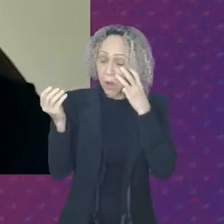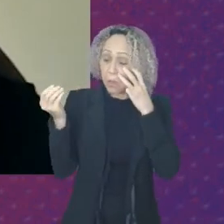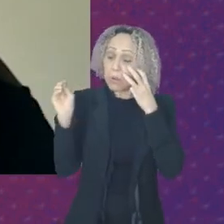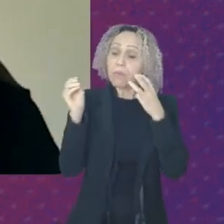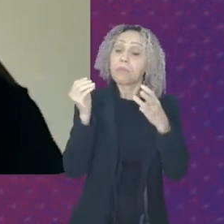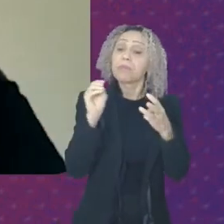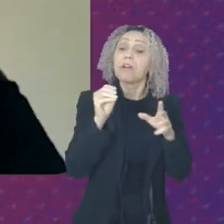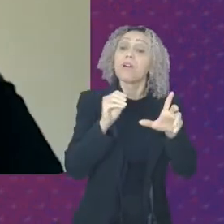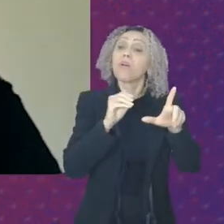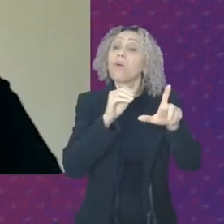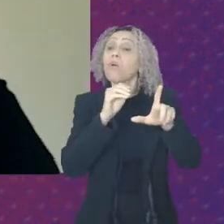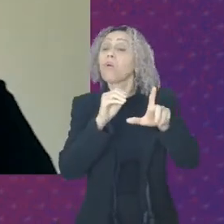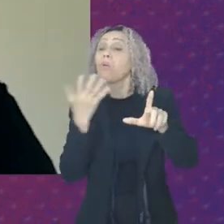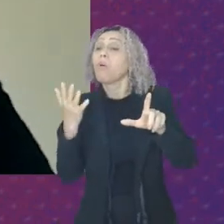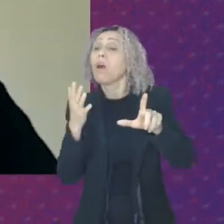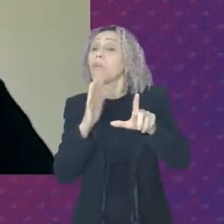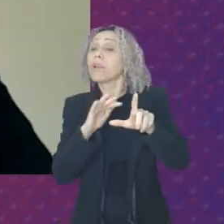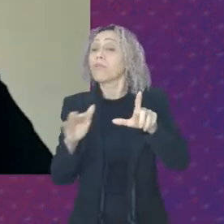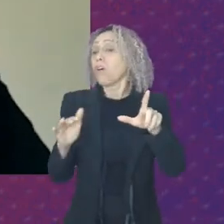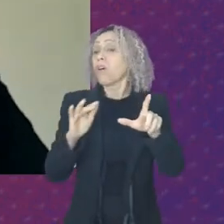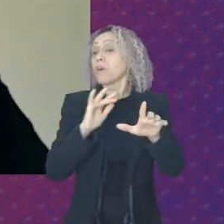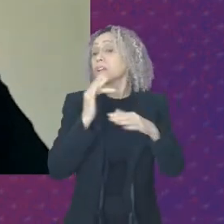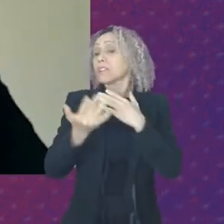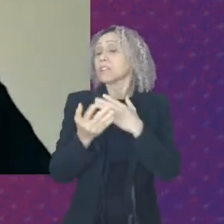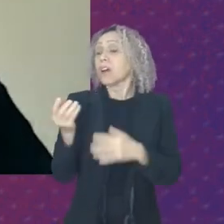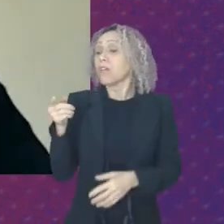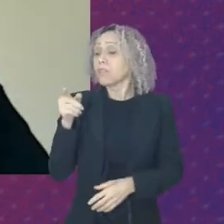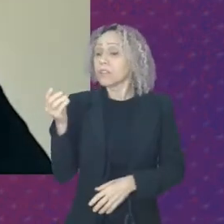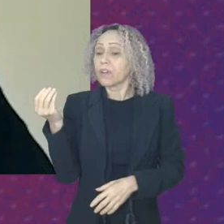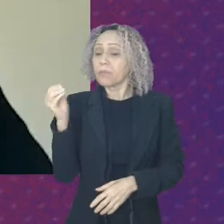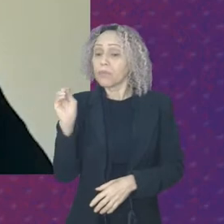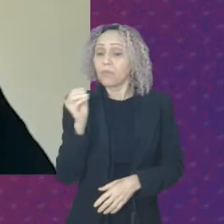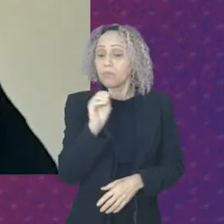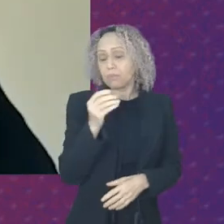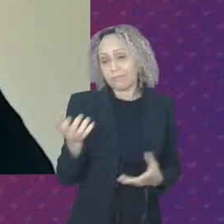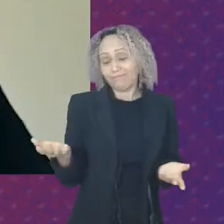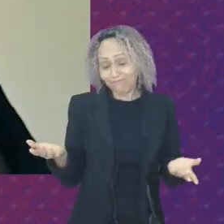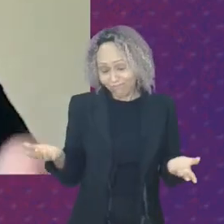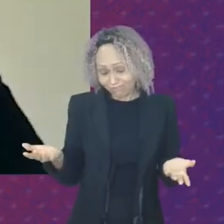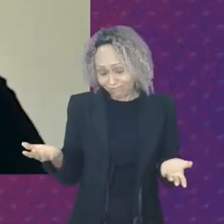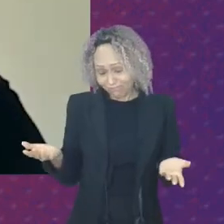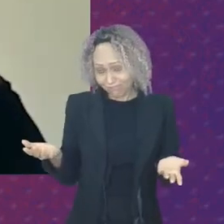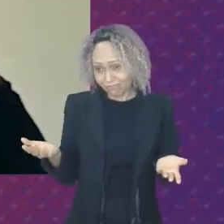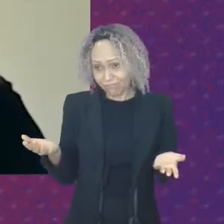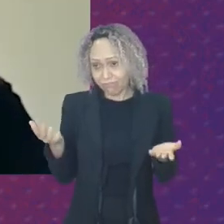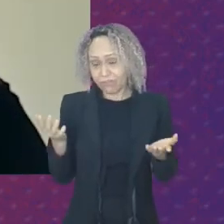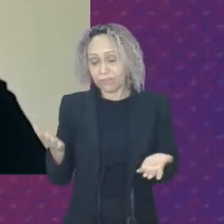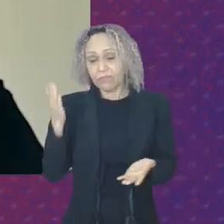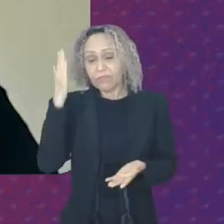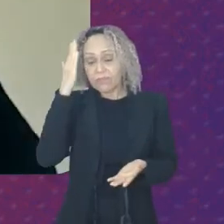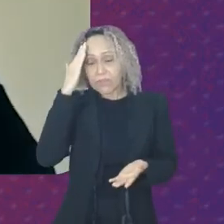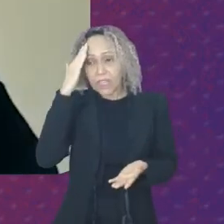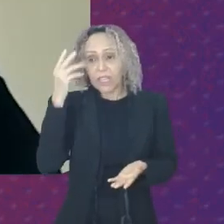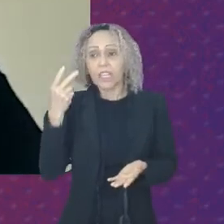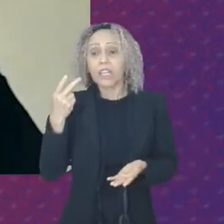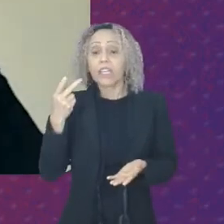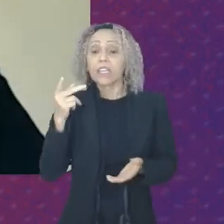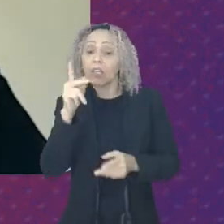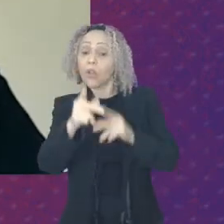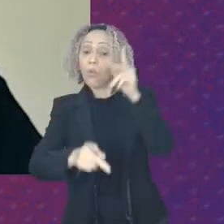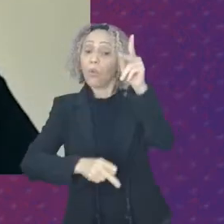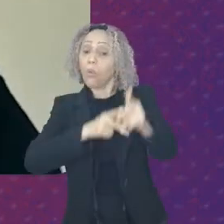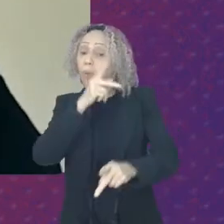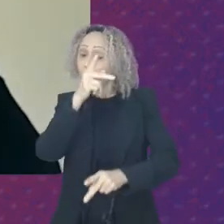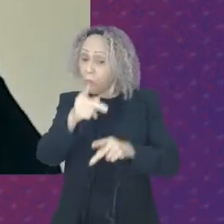mas é preciso conseguir analisar essas diferenças, entender o que seu público quer e conseguir tratar